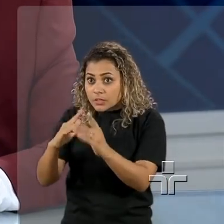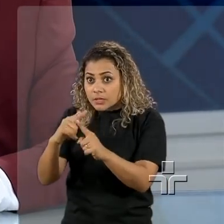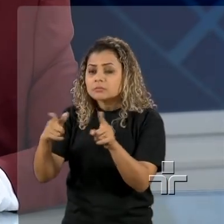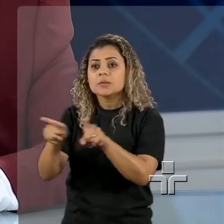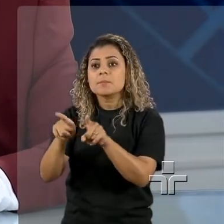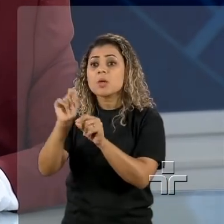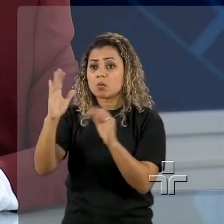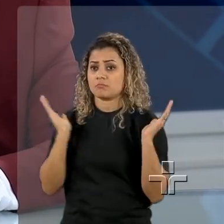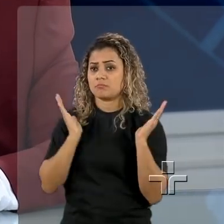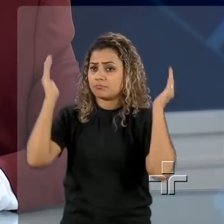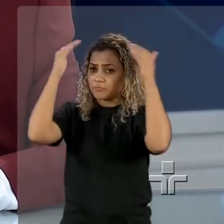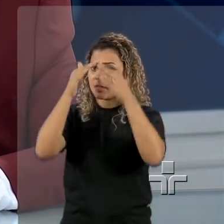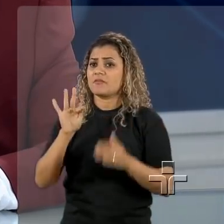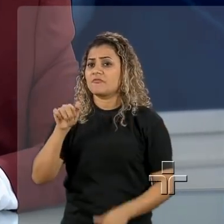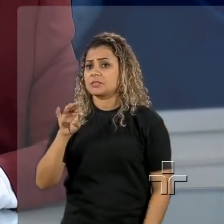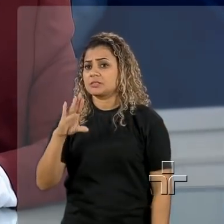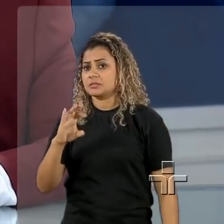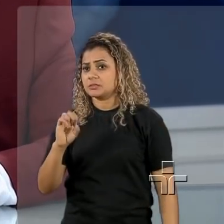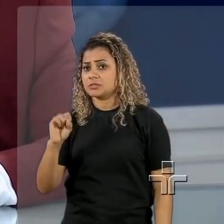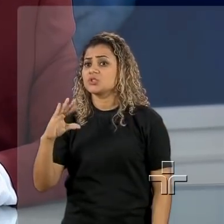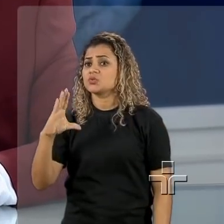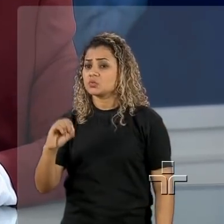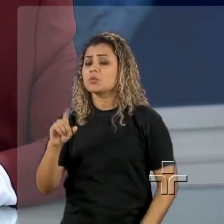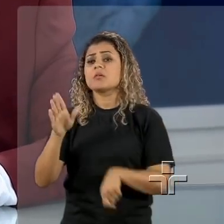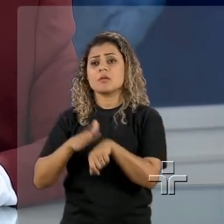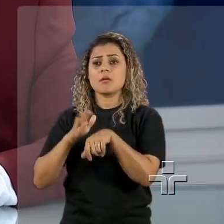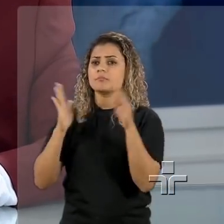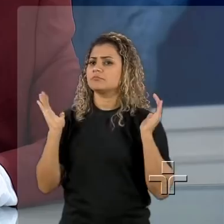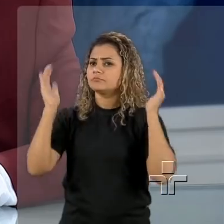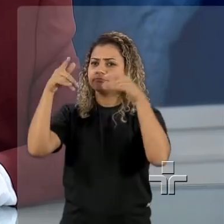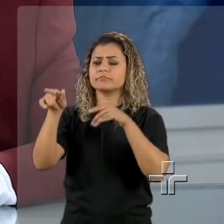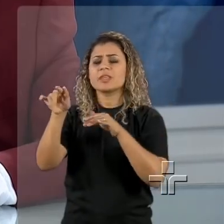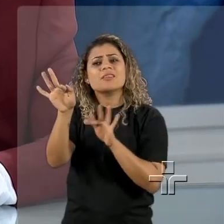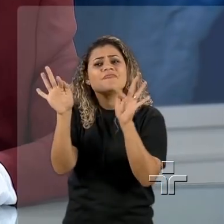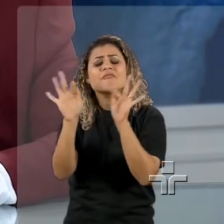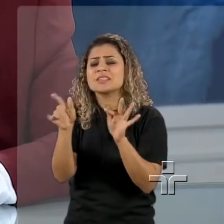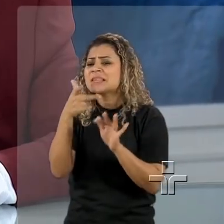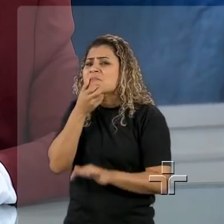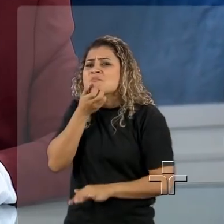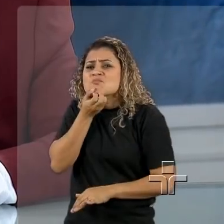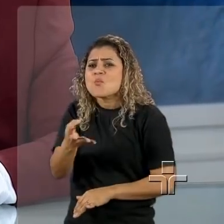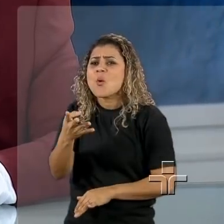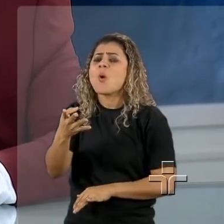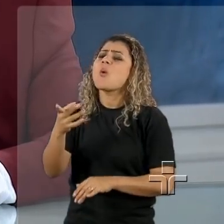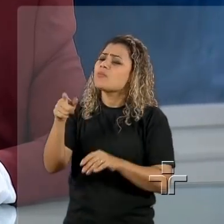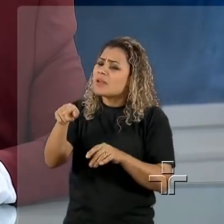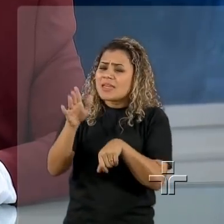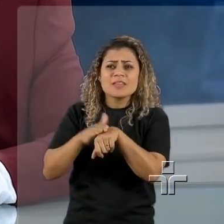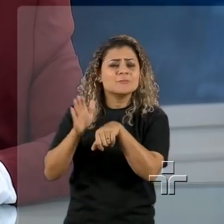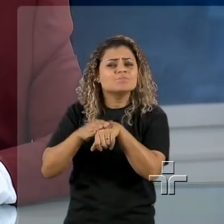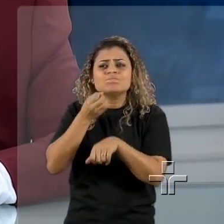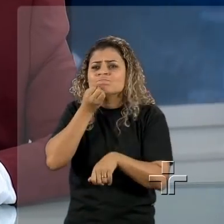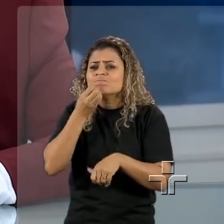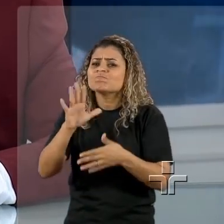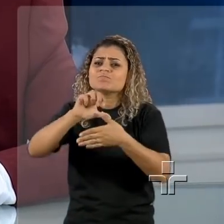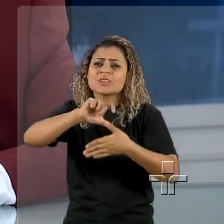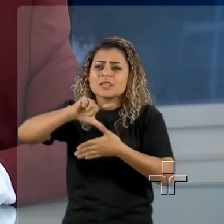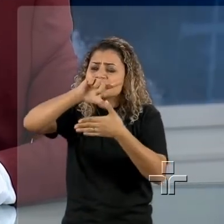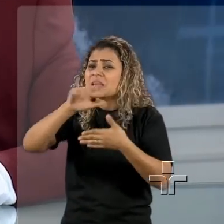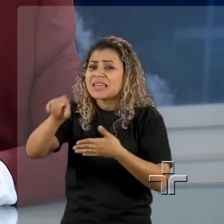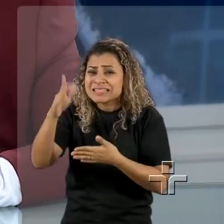2013 participou do programa Roda Viva. Quando escrevo uma novela, generalmente me apaixono lo mismo, seja contemporânea